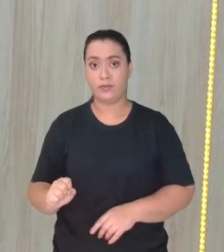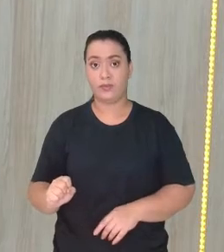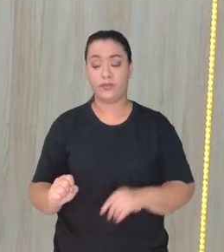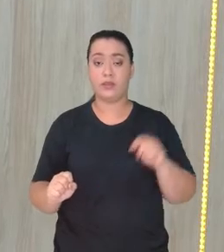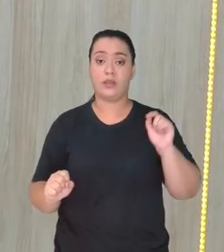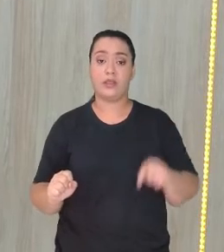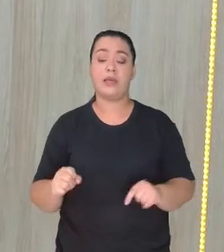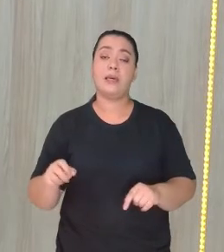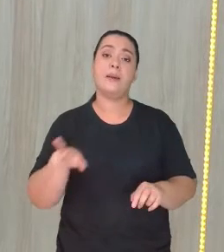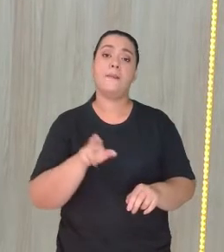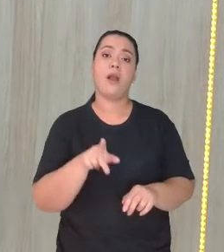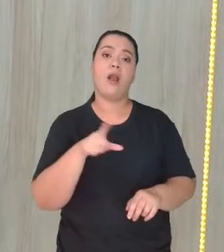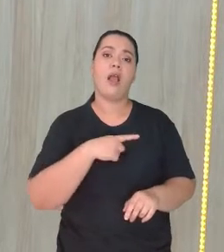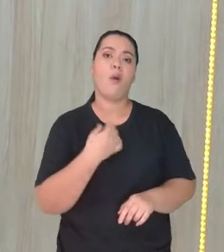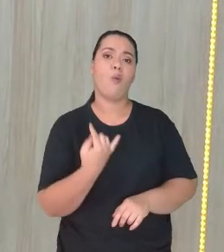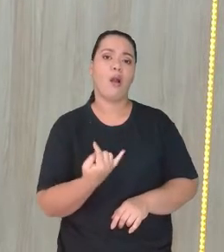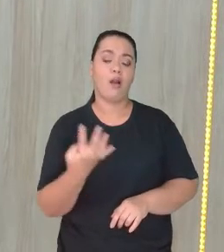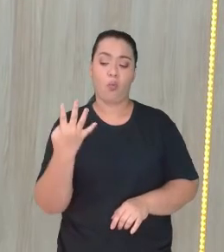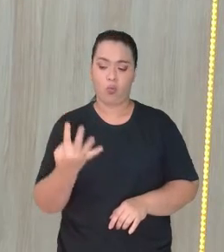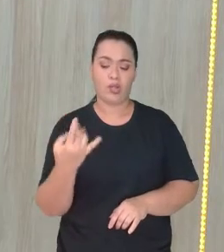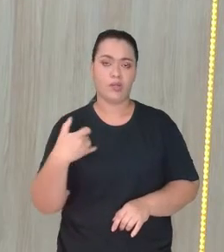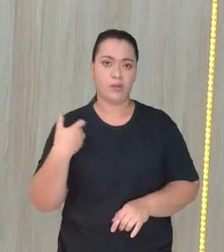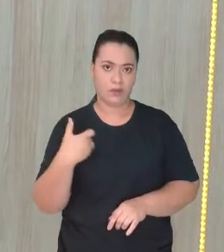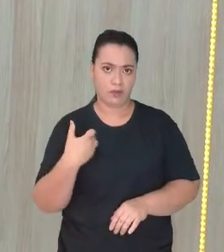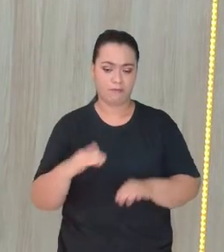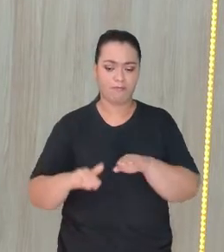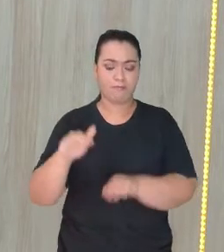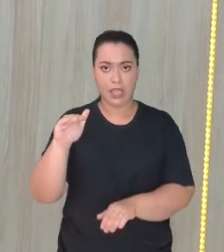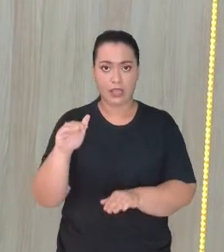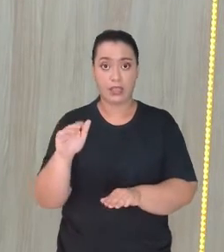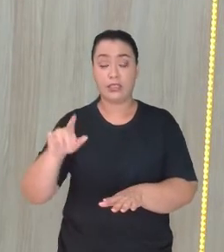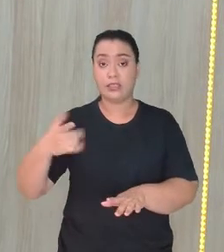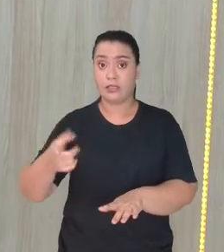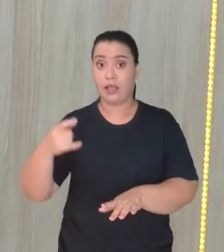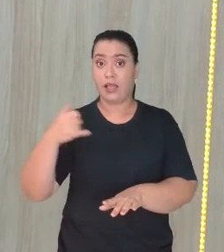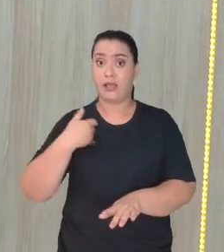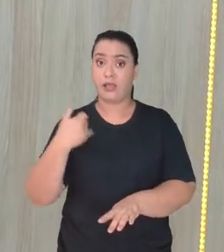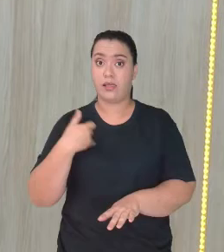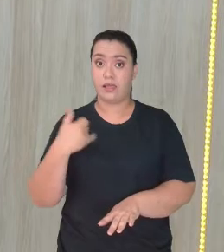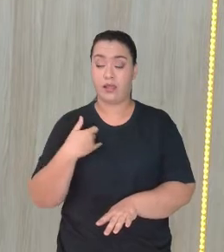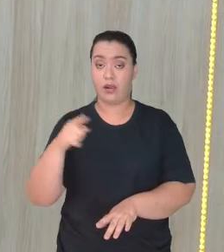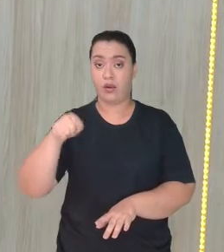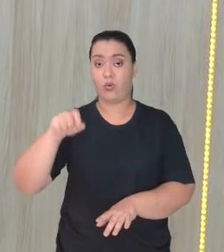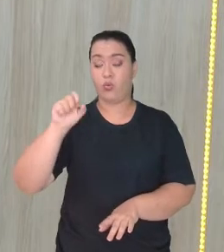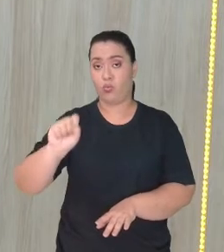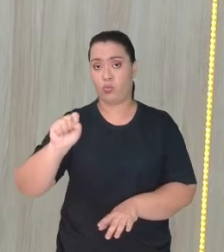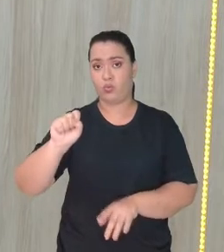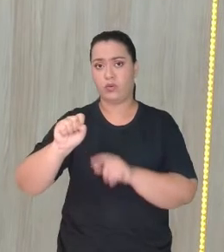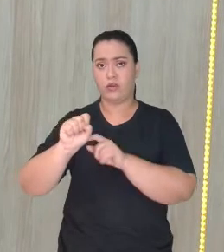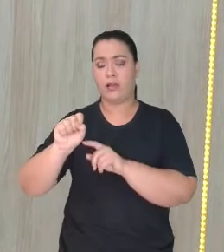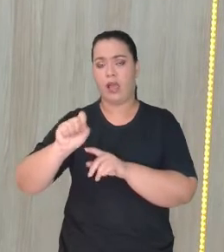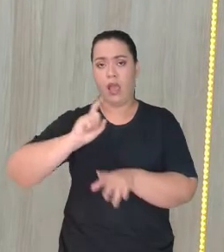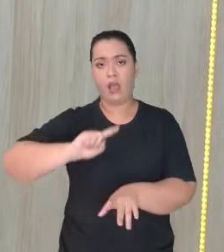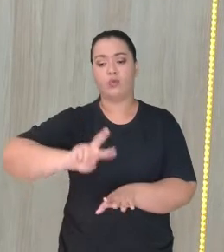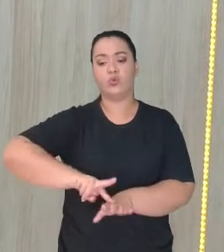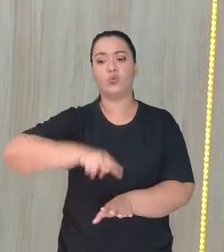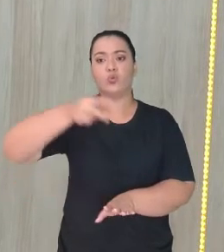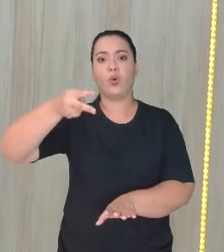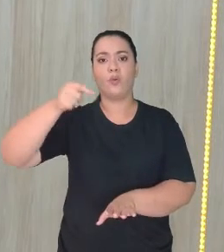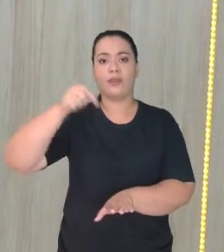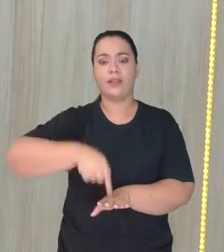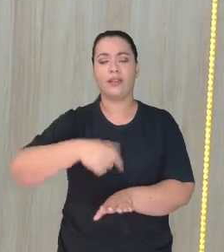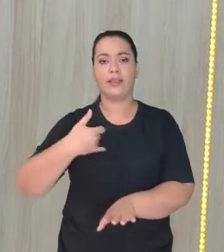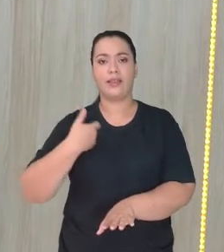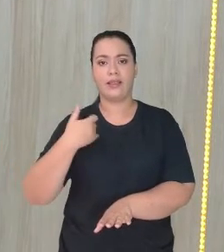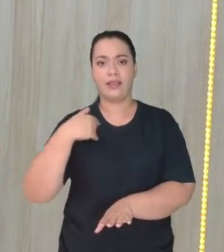irmão tem 4 anos. Então eu posso dizer que a idade dessa criança aqui, que tem 8 anos, é o dobro da